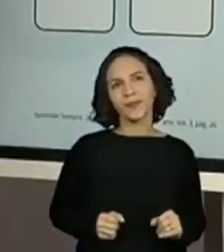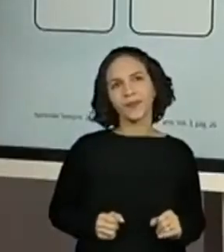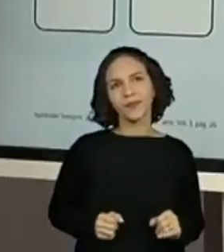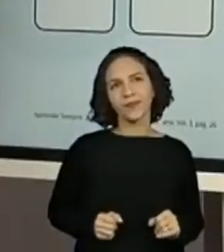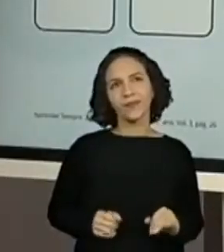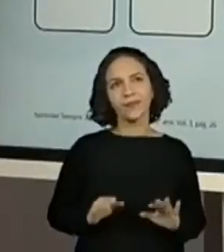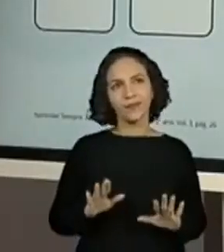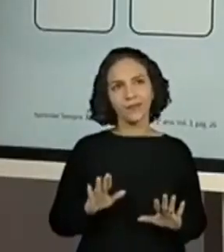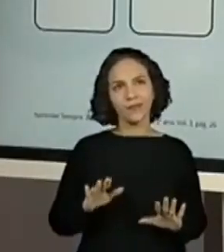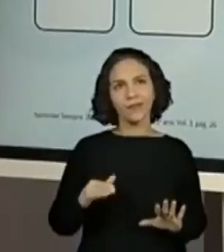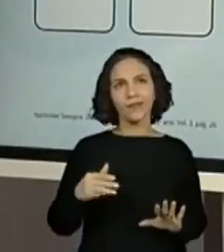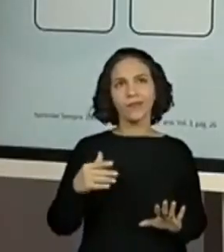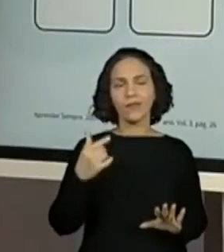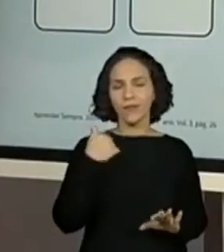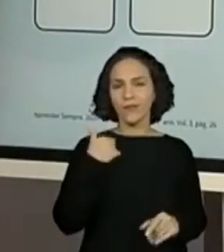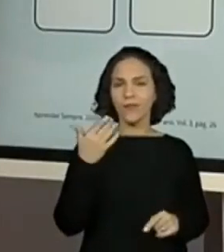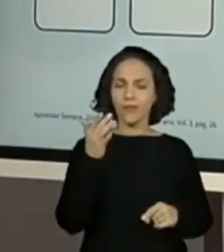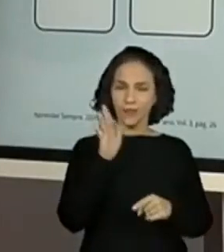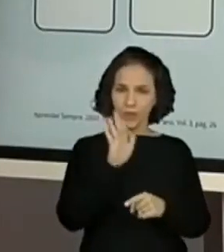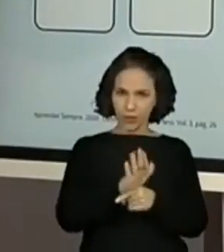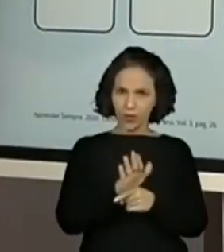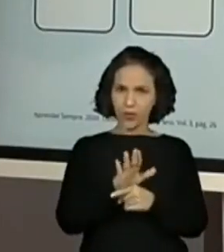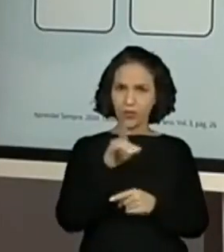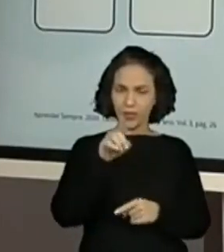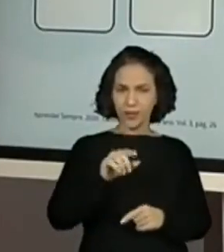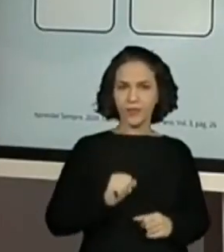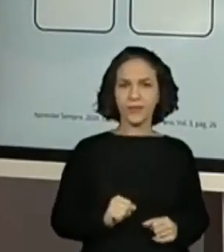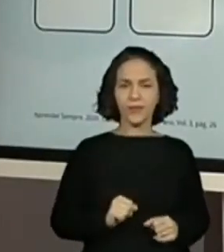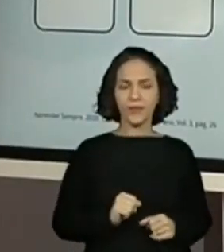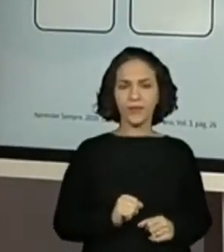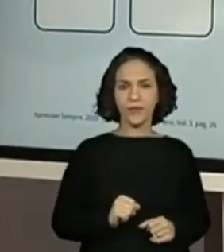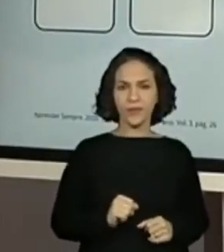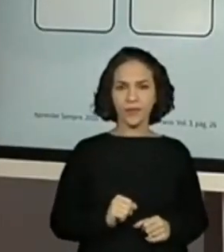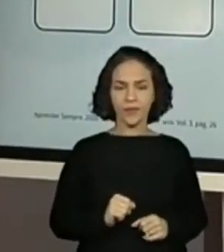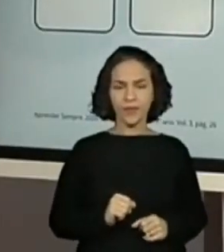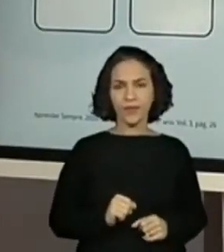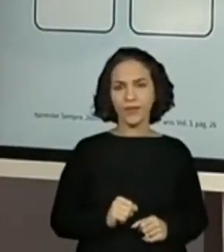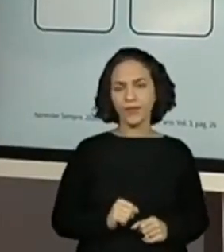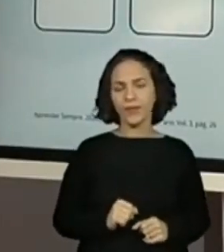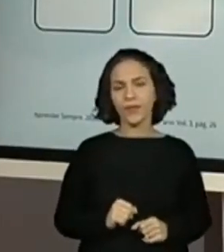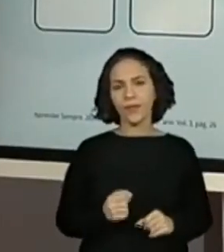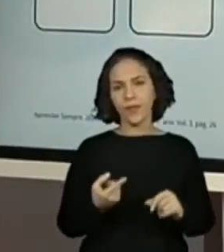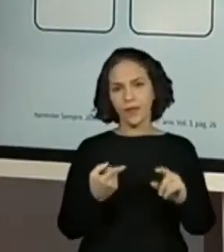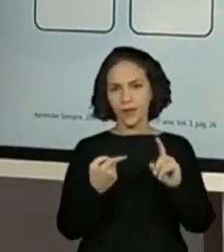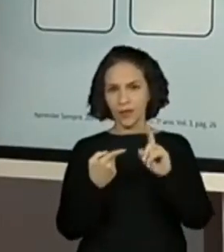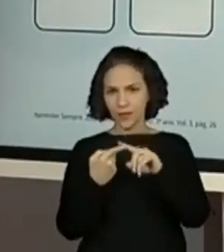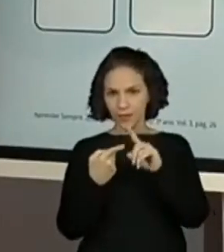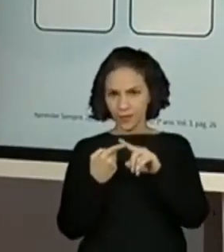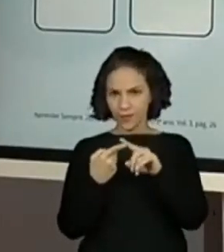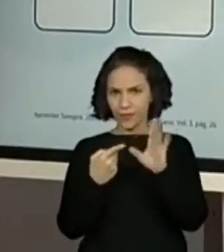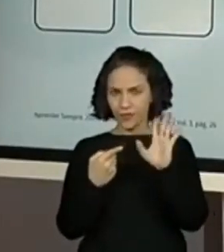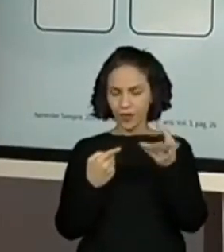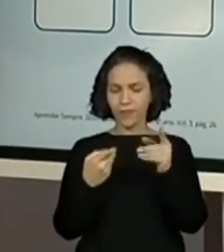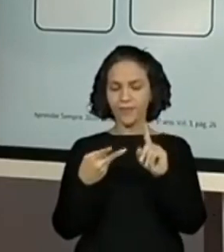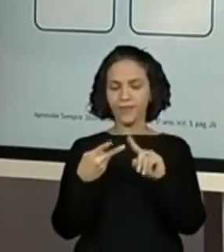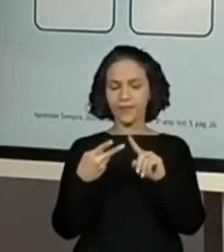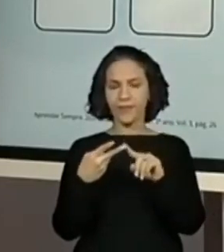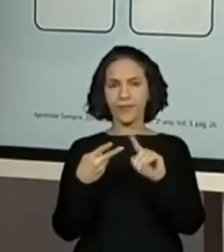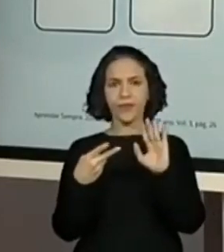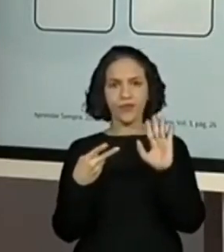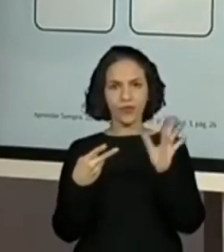Eu vou repetir os números para ajudar vocês, tá bom? Foi o 197, 2030,